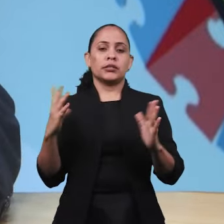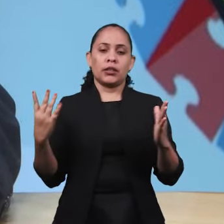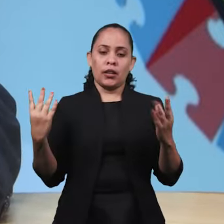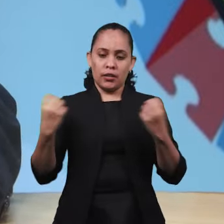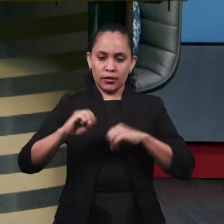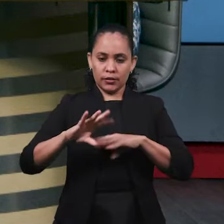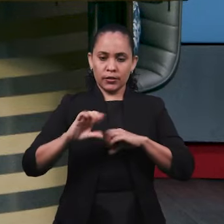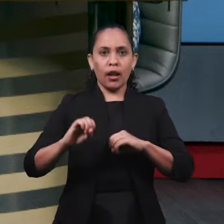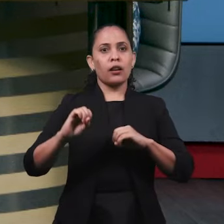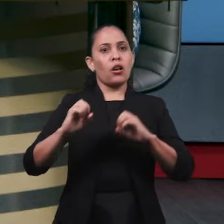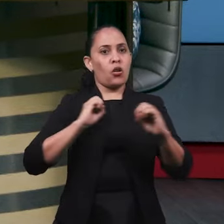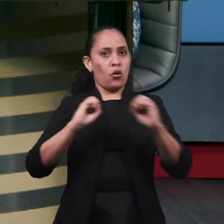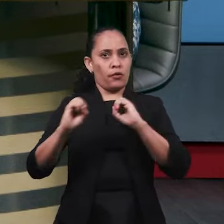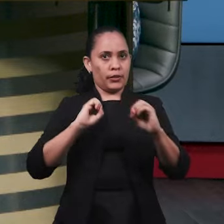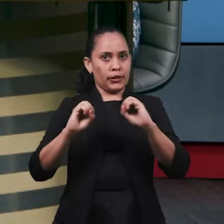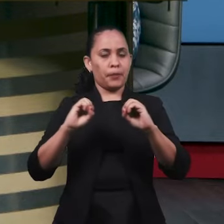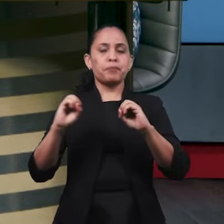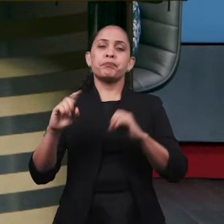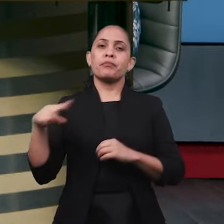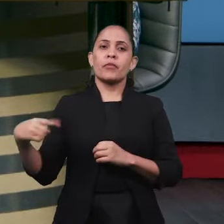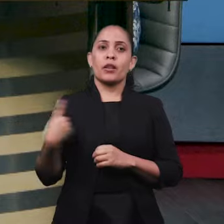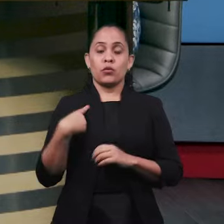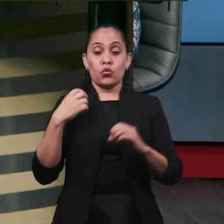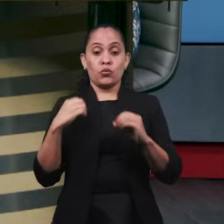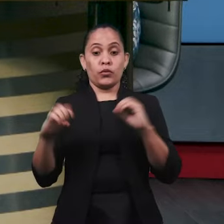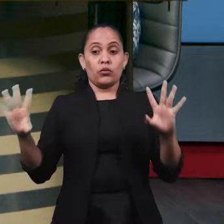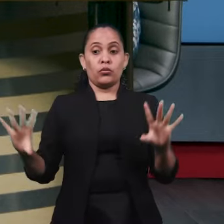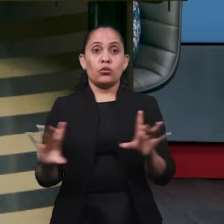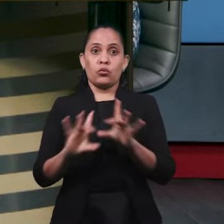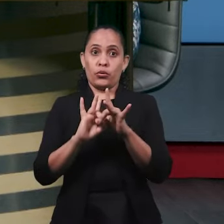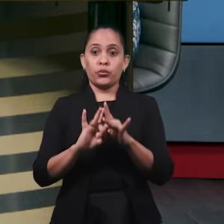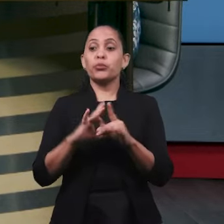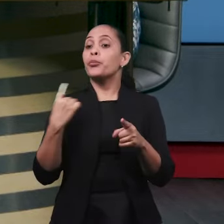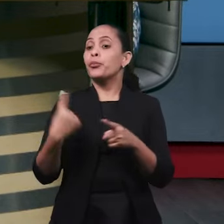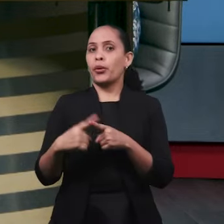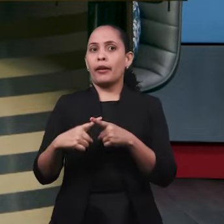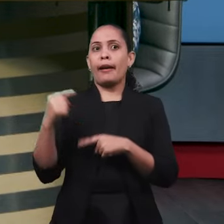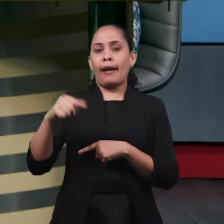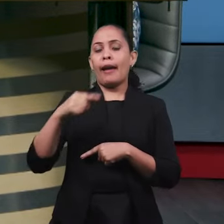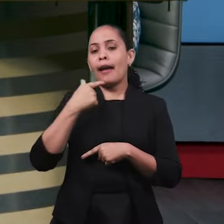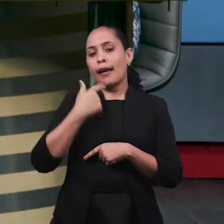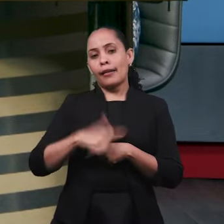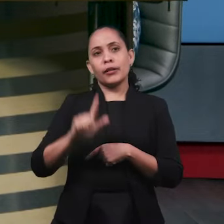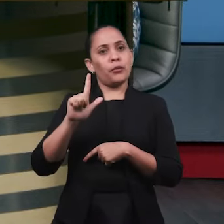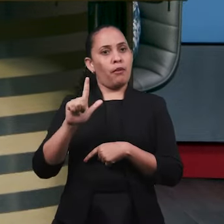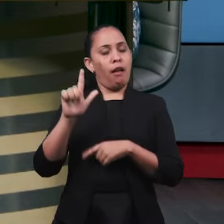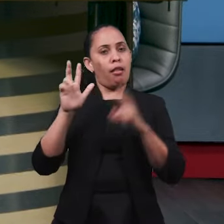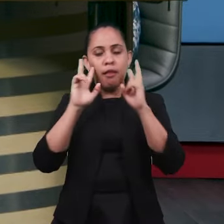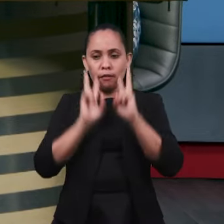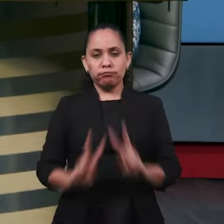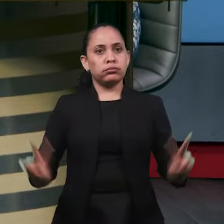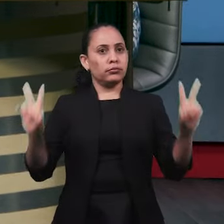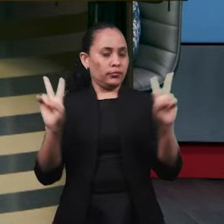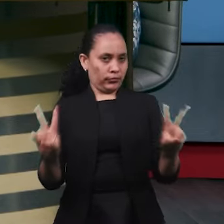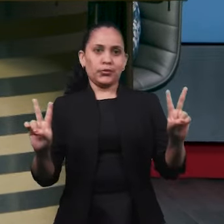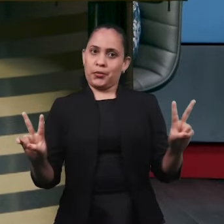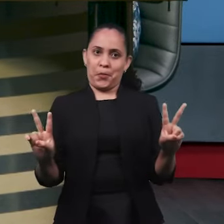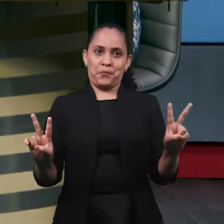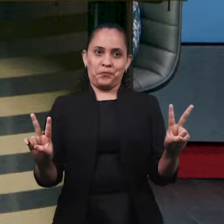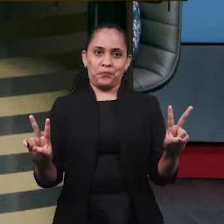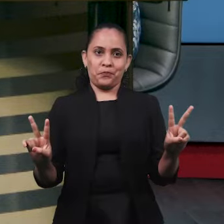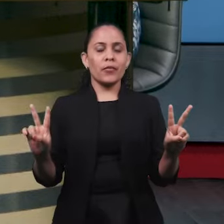aplicada na oficina. Nós fazemos oficinas em conjunto porque a língua ela é dinâmica e visual.